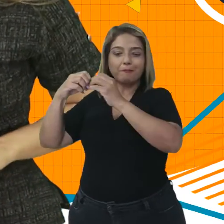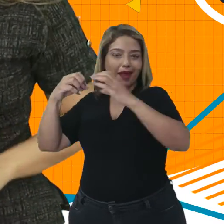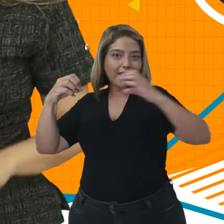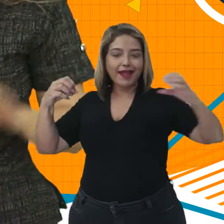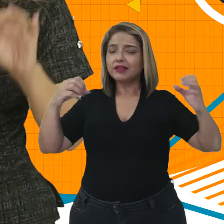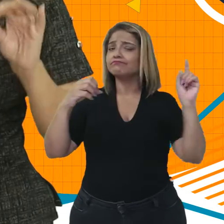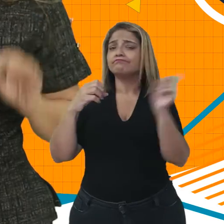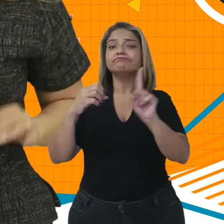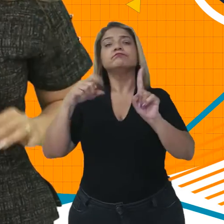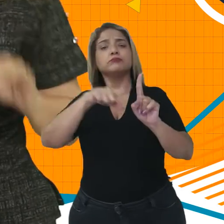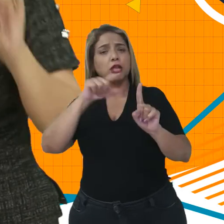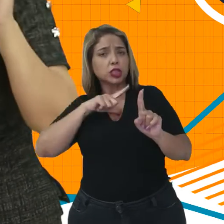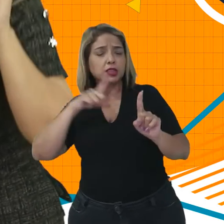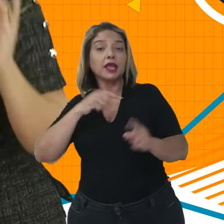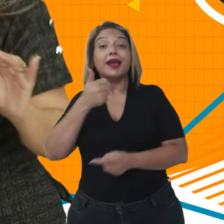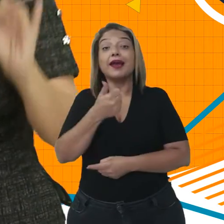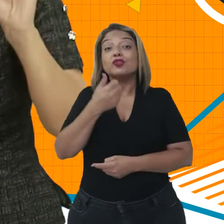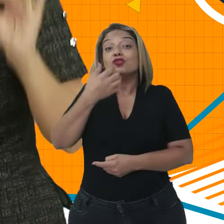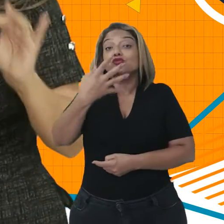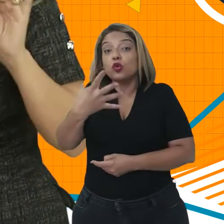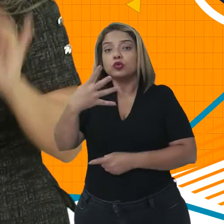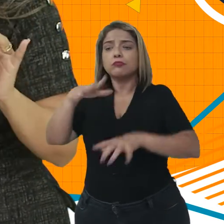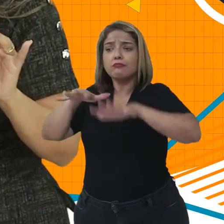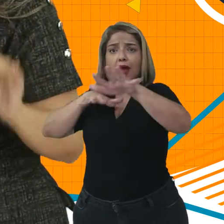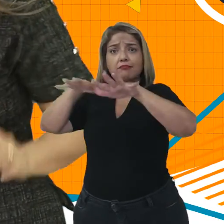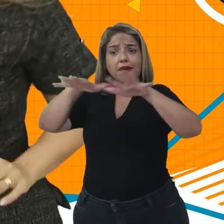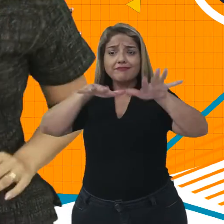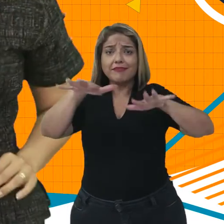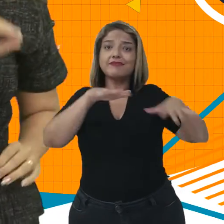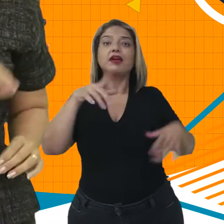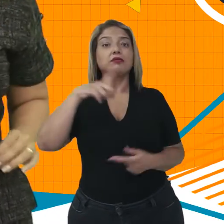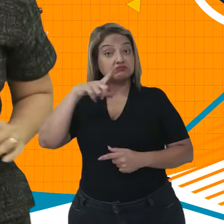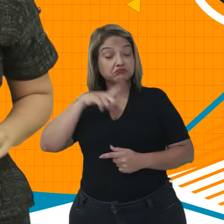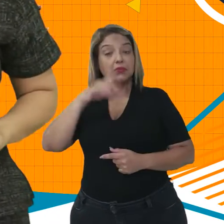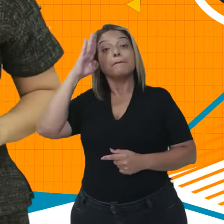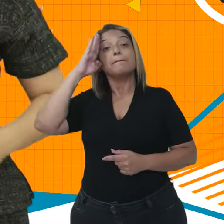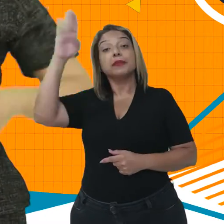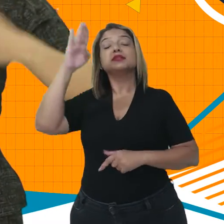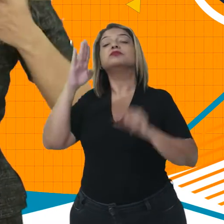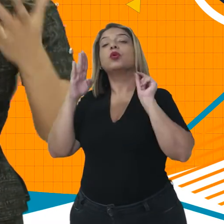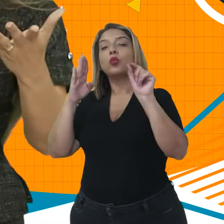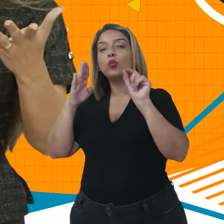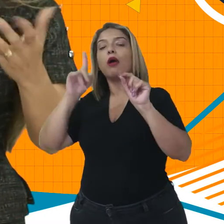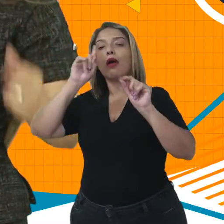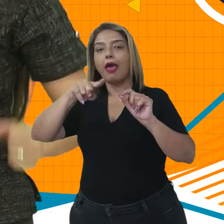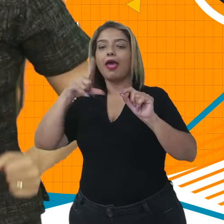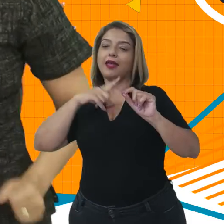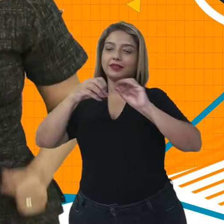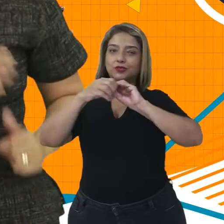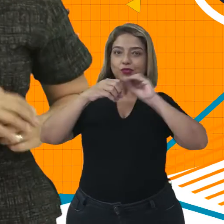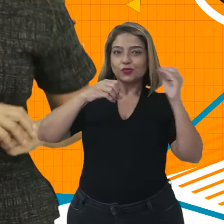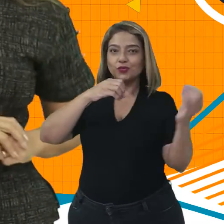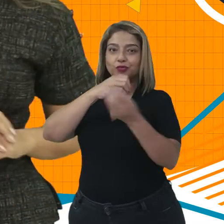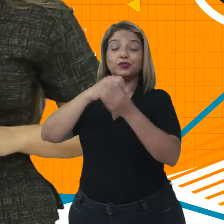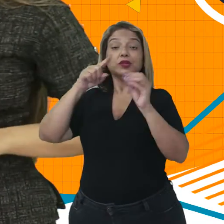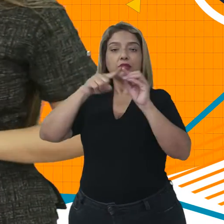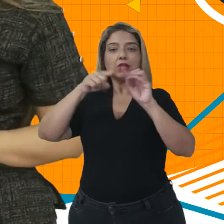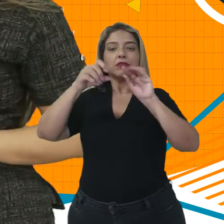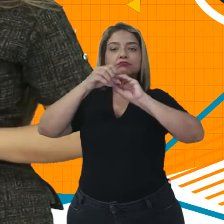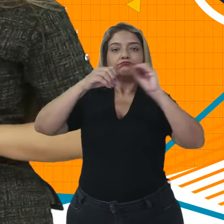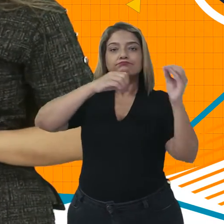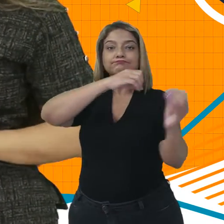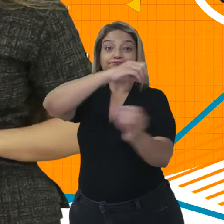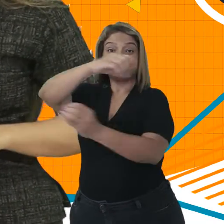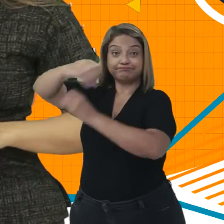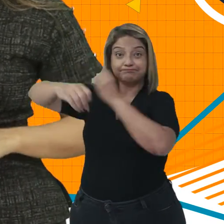ele realiza em torno de 14 movimentos, sendo os principais a rotação e a translação.